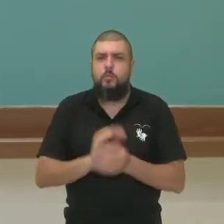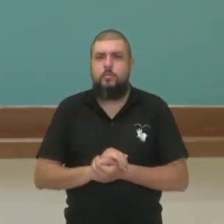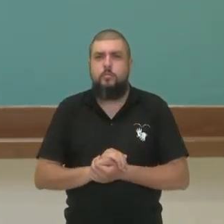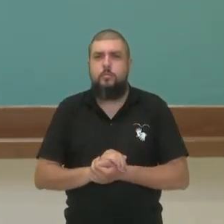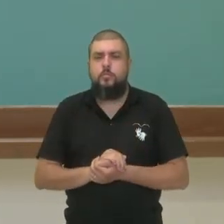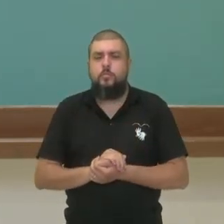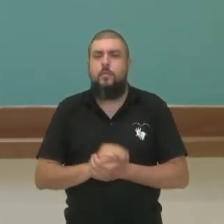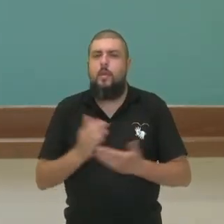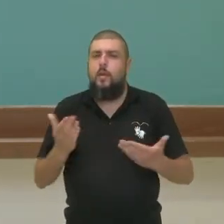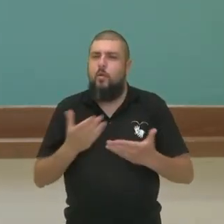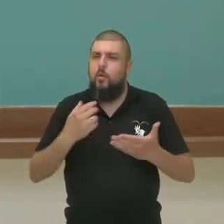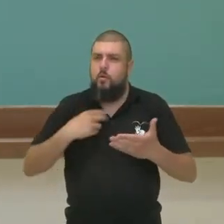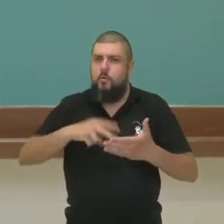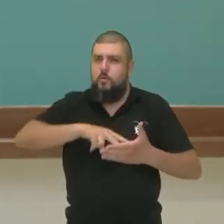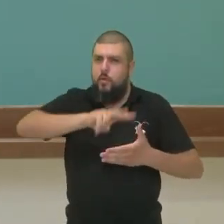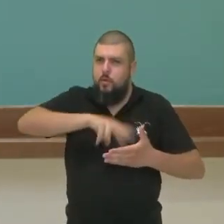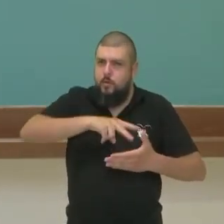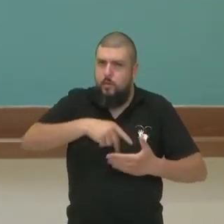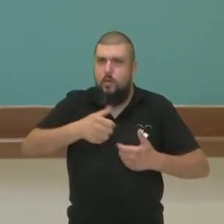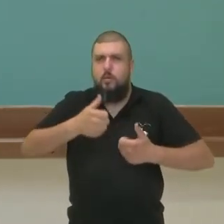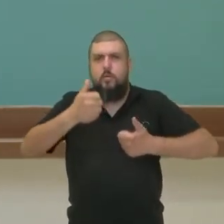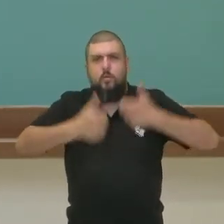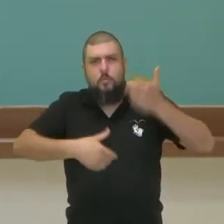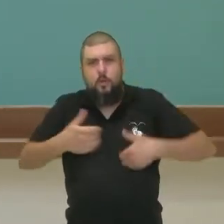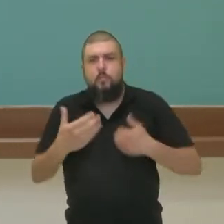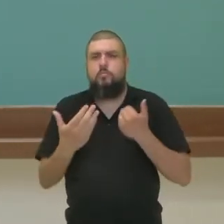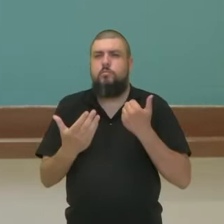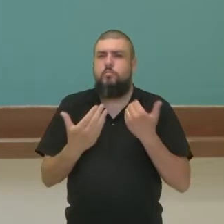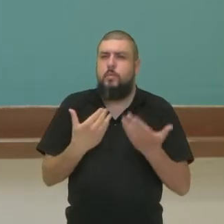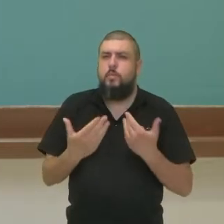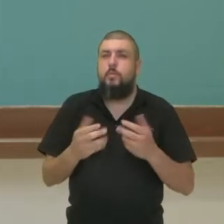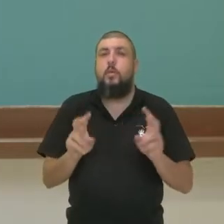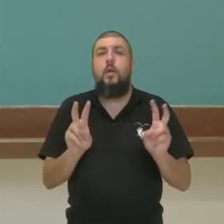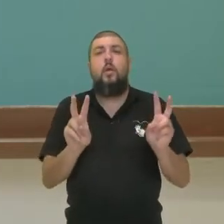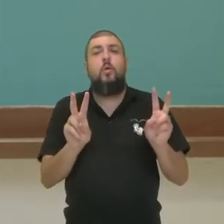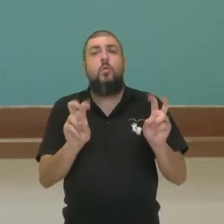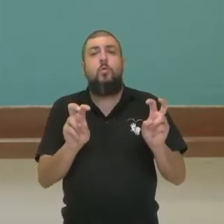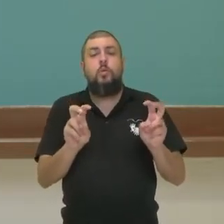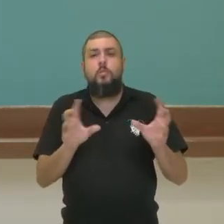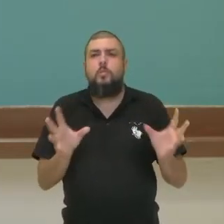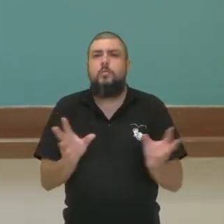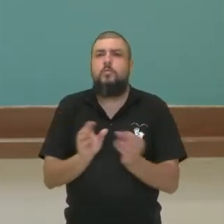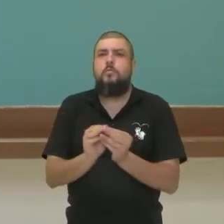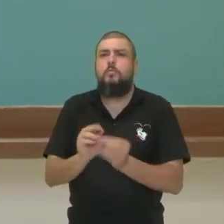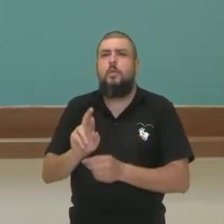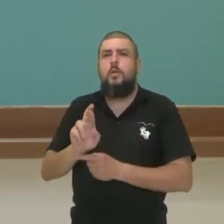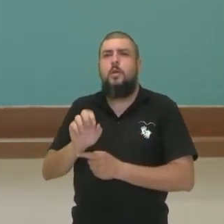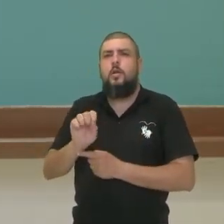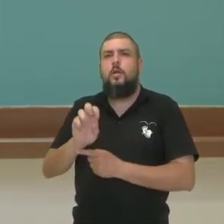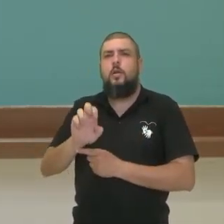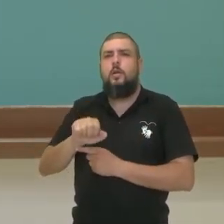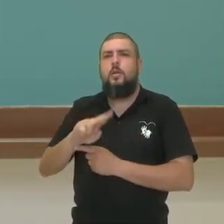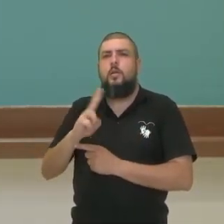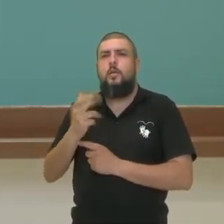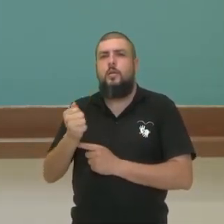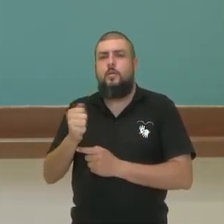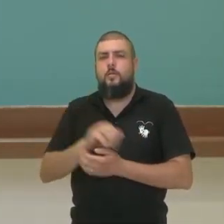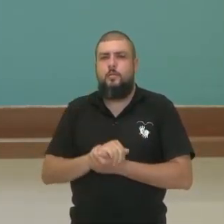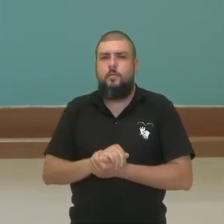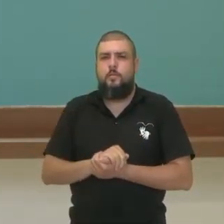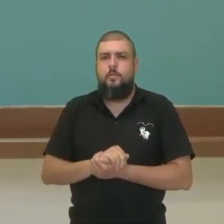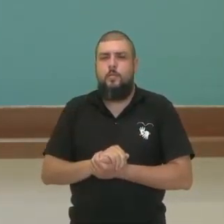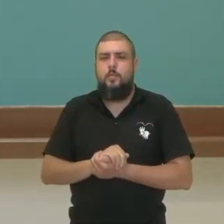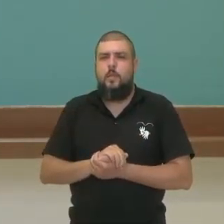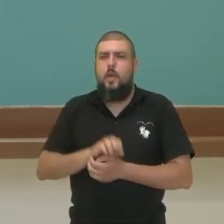vai ler, falar e discutir sobre resenha. É a resenha crítica. Então, assim, a resenha é aquele textinho que você